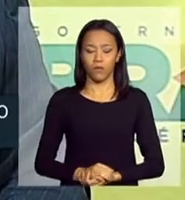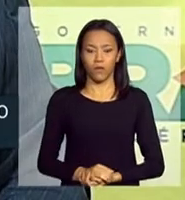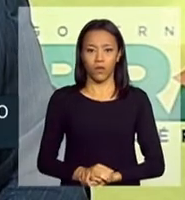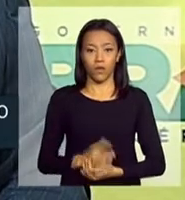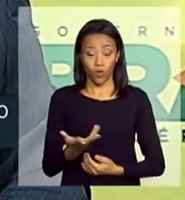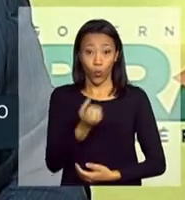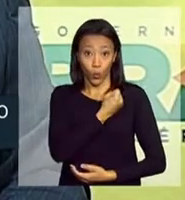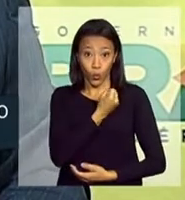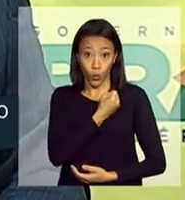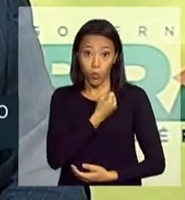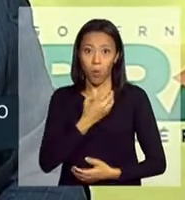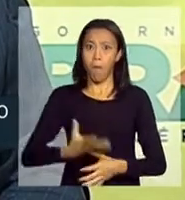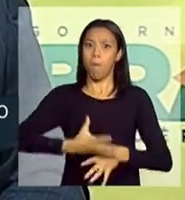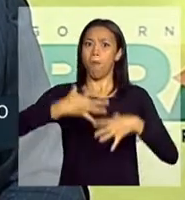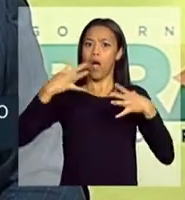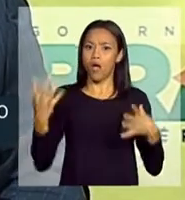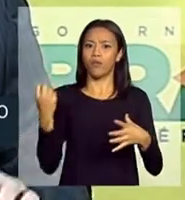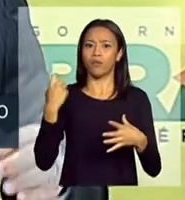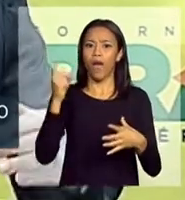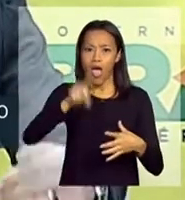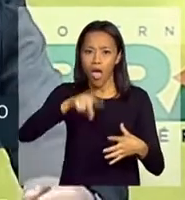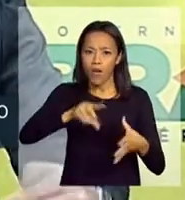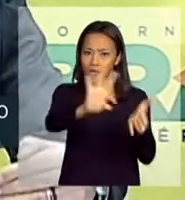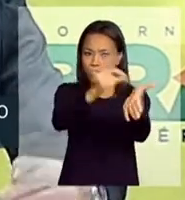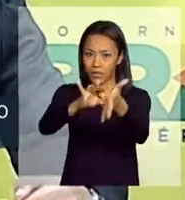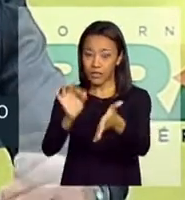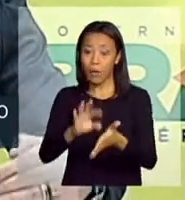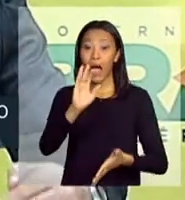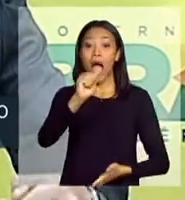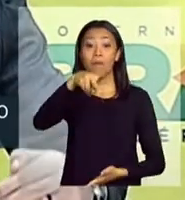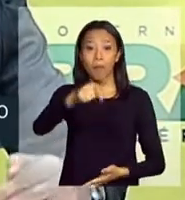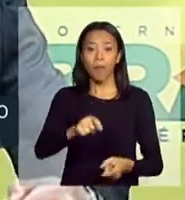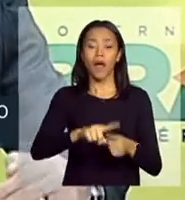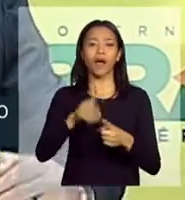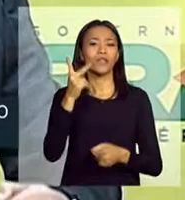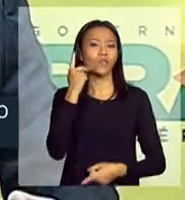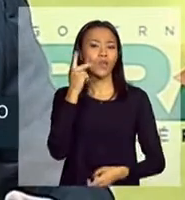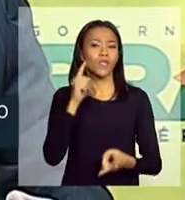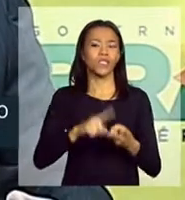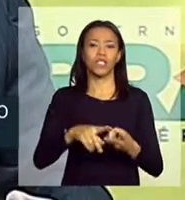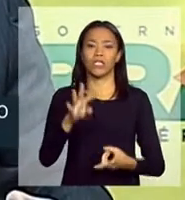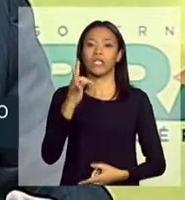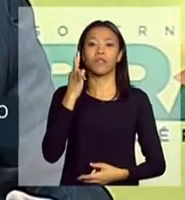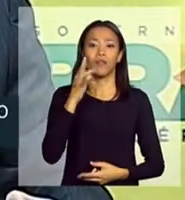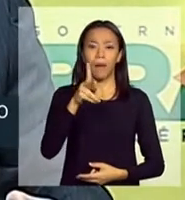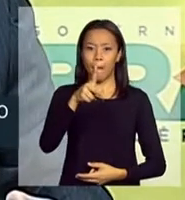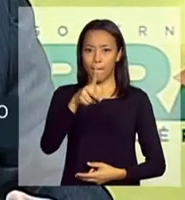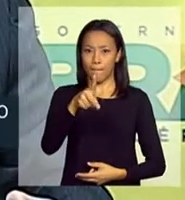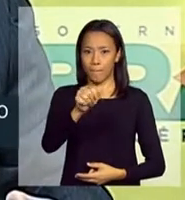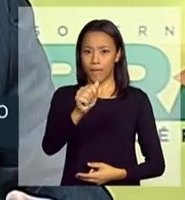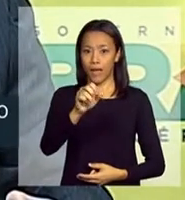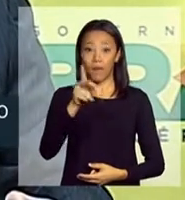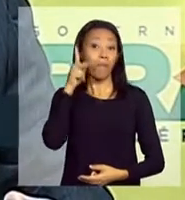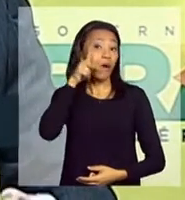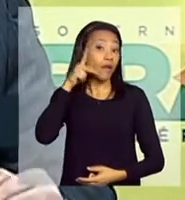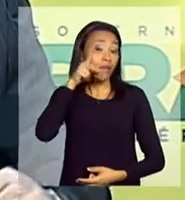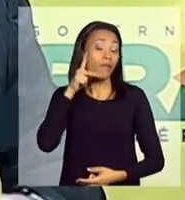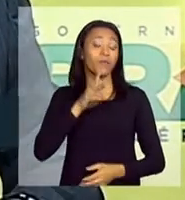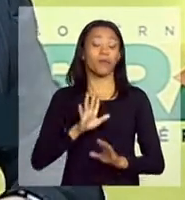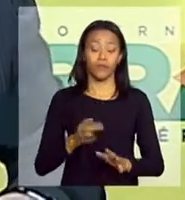maior crescimento relativo de inscrições neném foi Amapá Tocantins Ceará Alagoas e Paraíba Ah